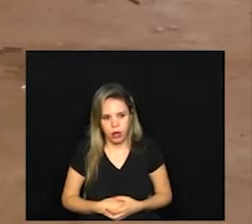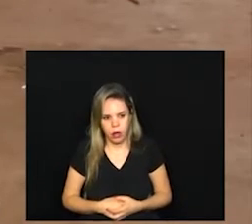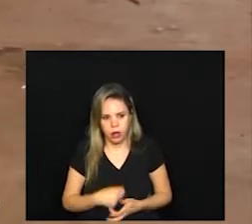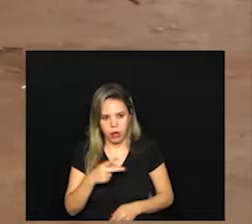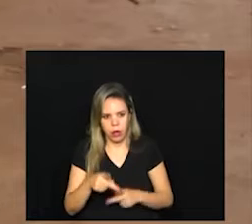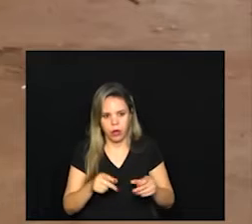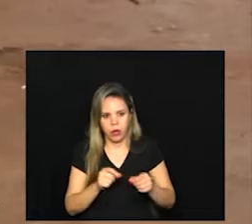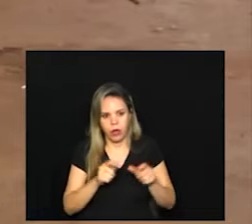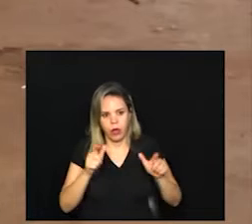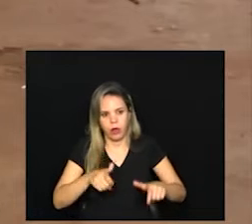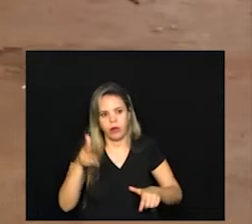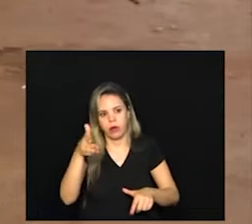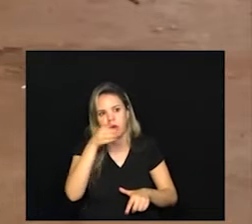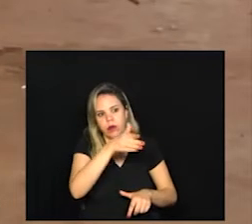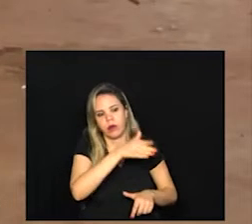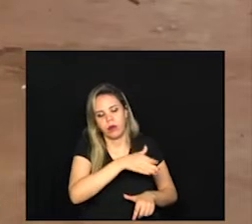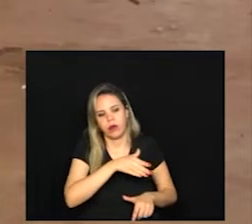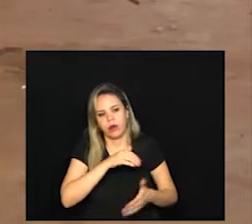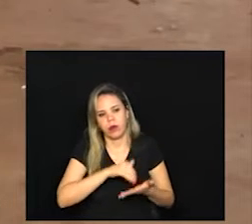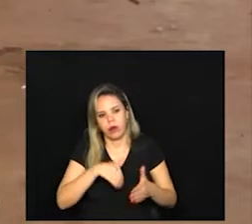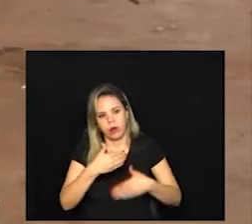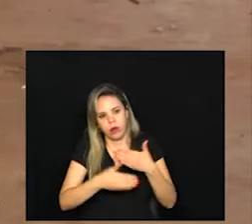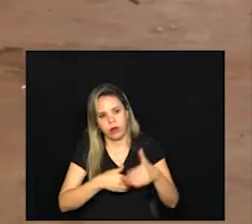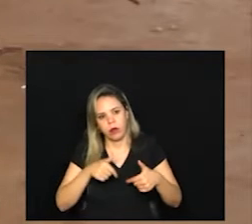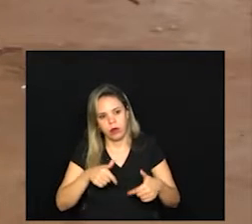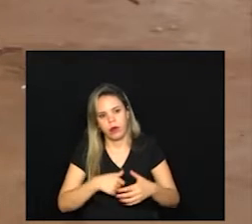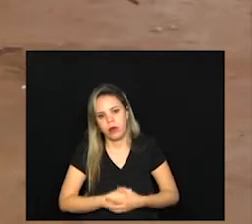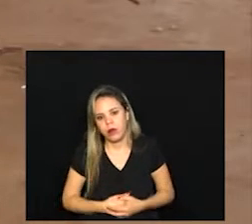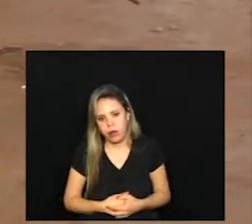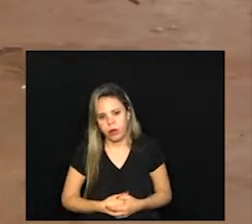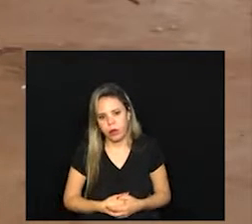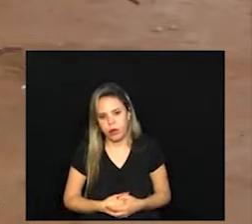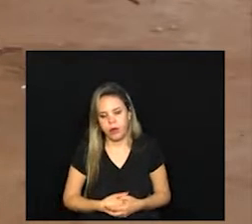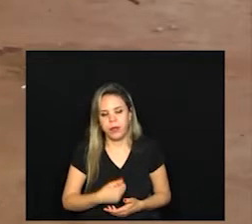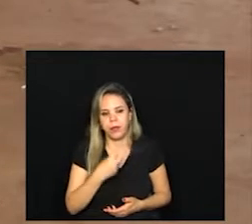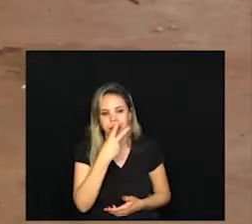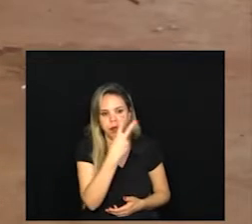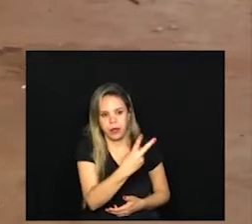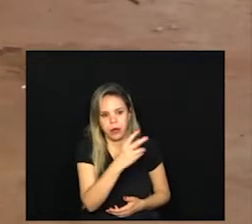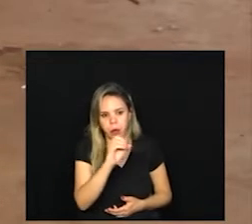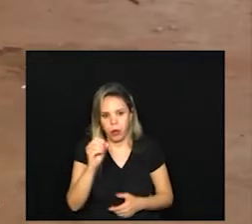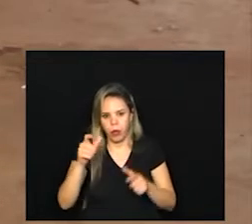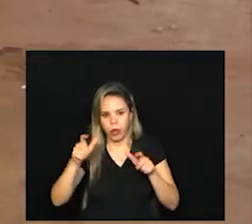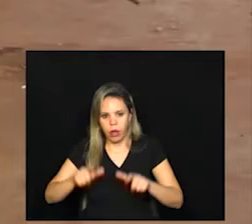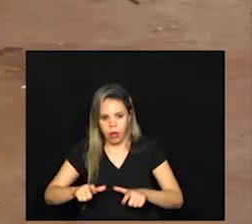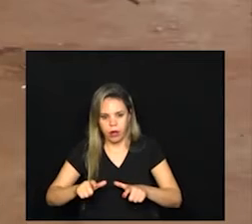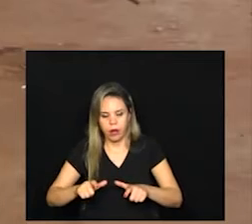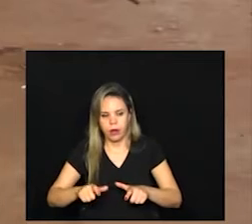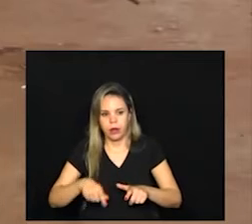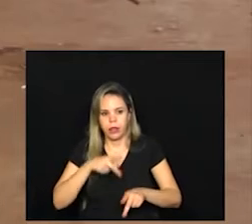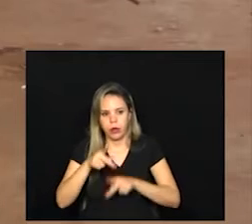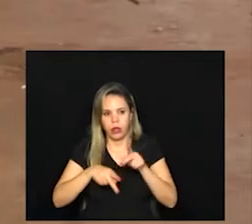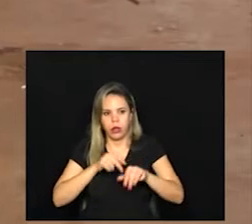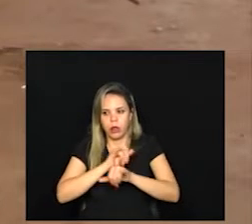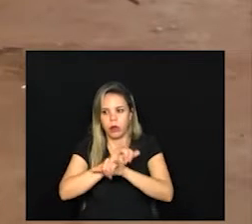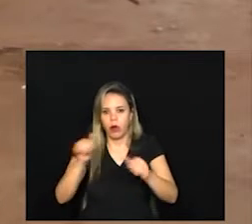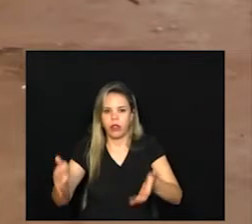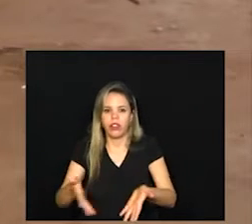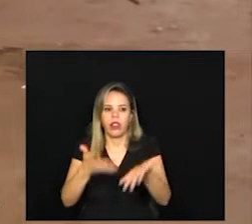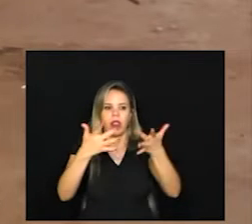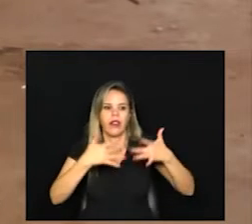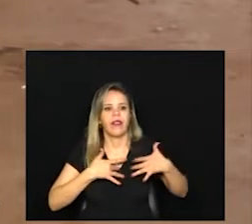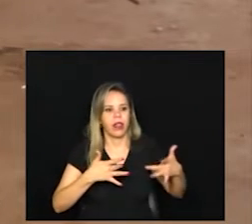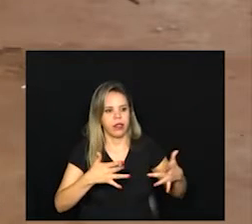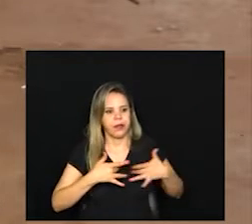essa doação, secretária? Antes a gente dá sequência aqui nas ações. Nós temos 200 postos de arrecadação por todo o município. Então, nós temos